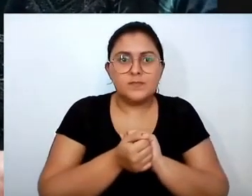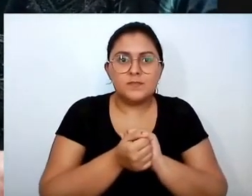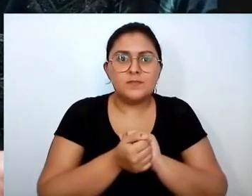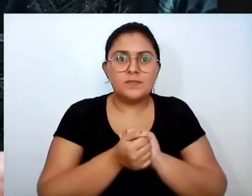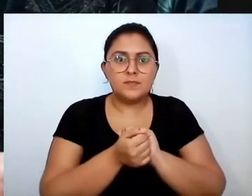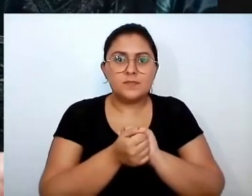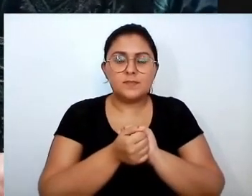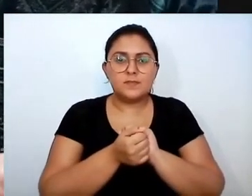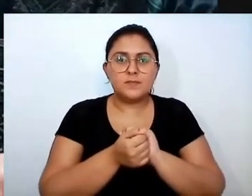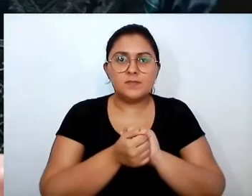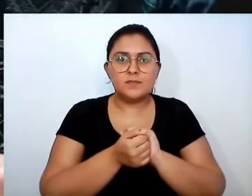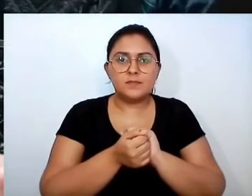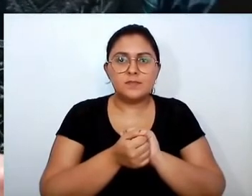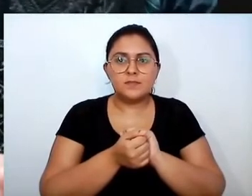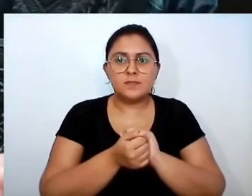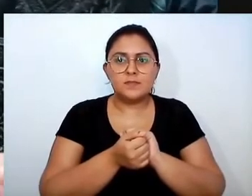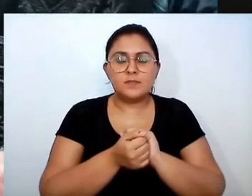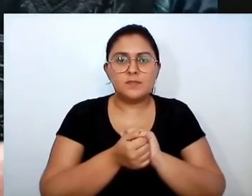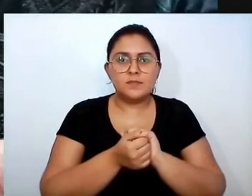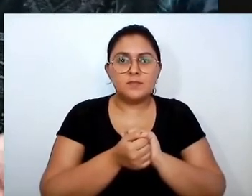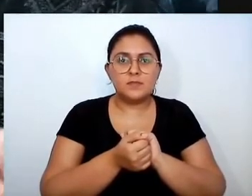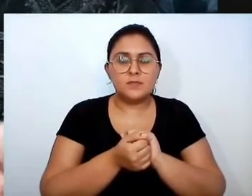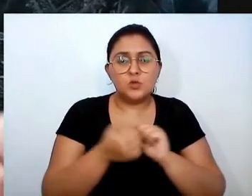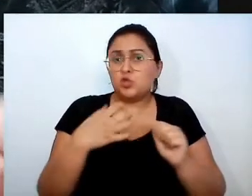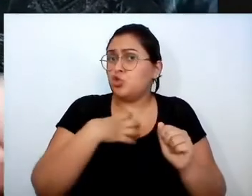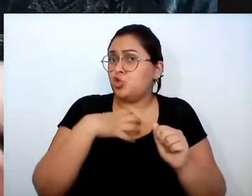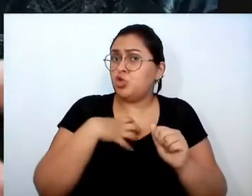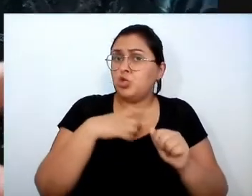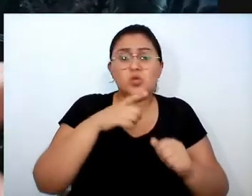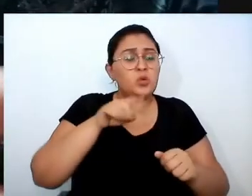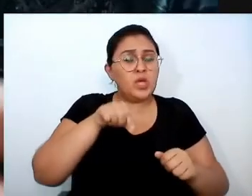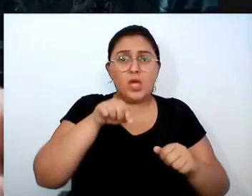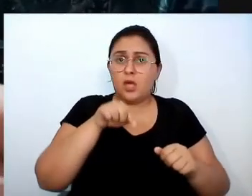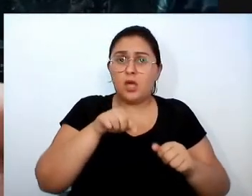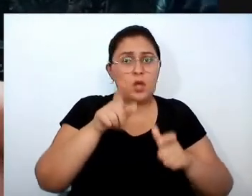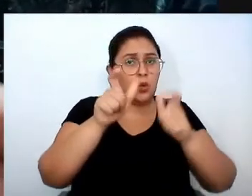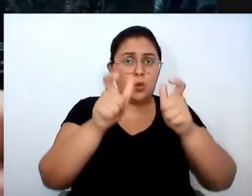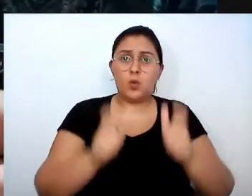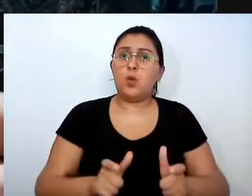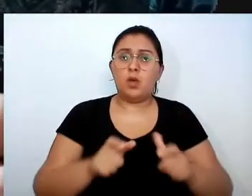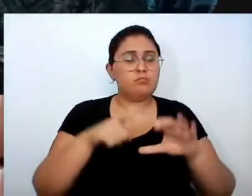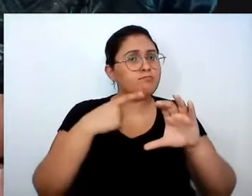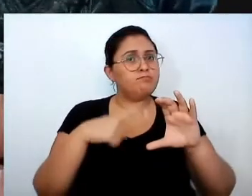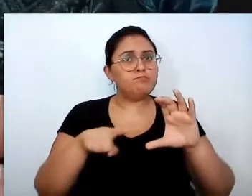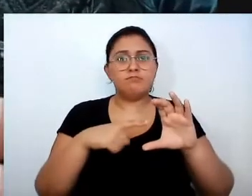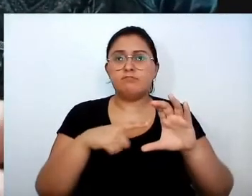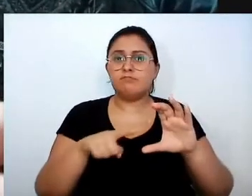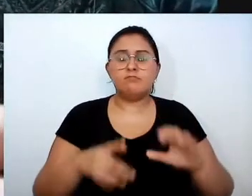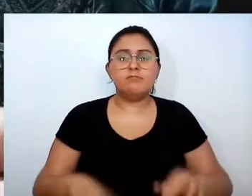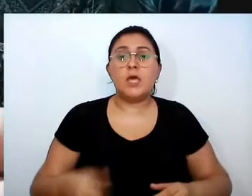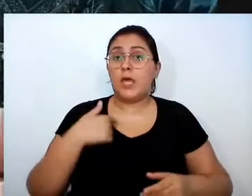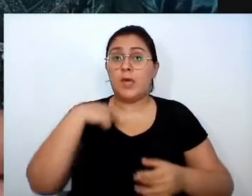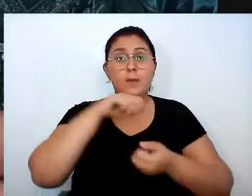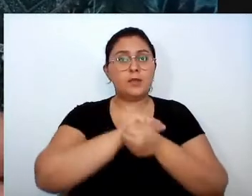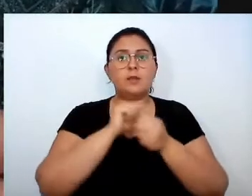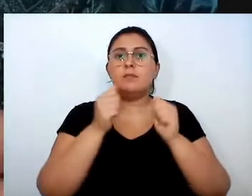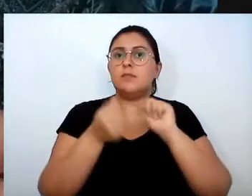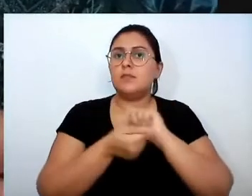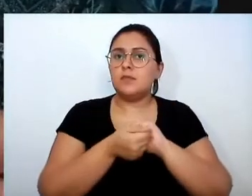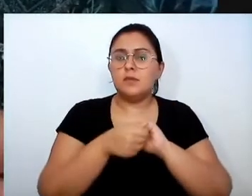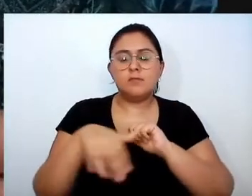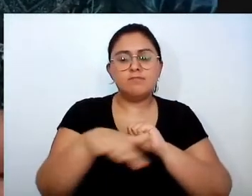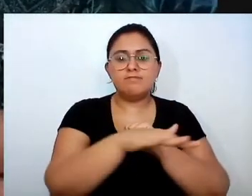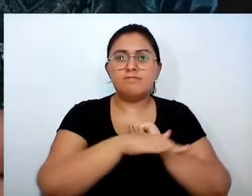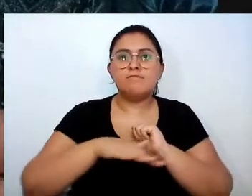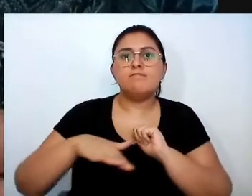adaptando já com o formato que tá hoje na escola, né? Então, entendi. desde que eu me